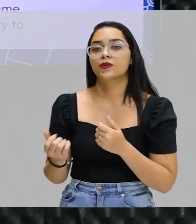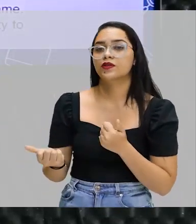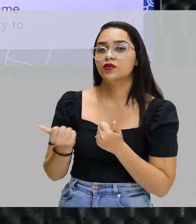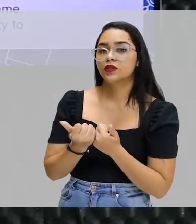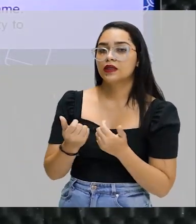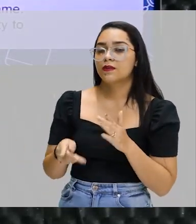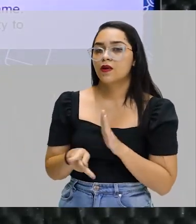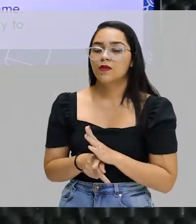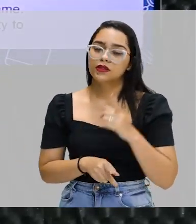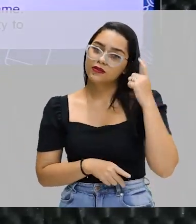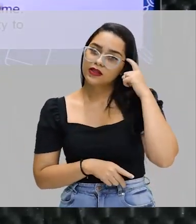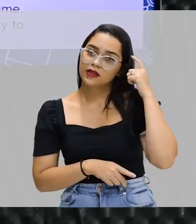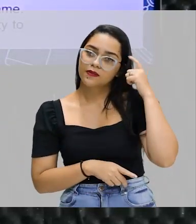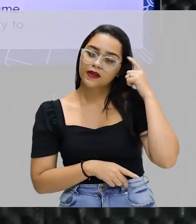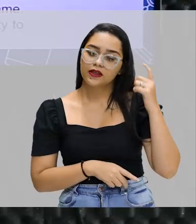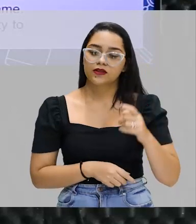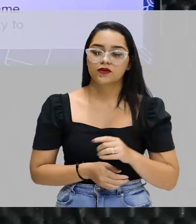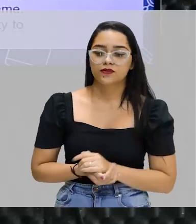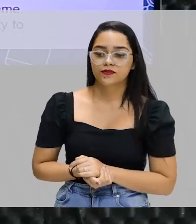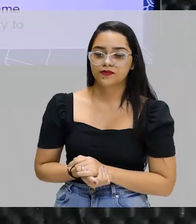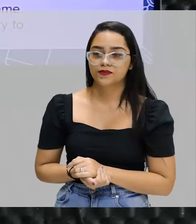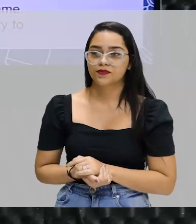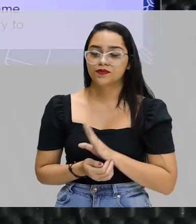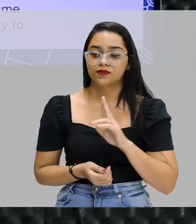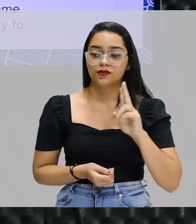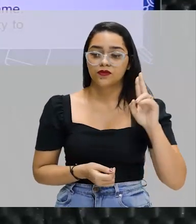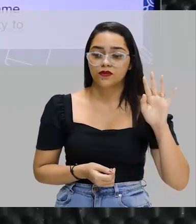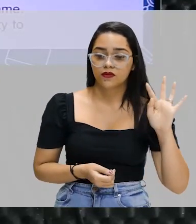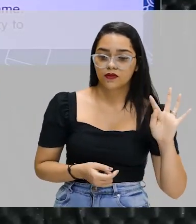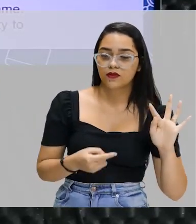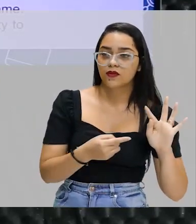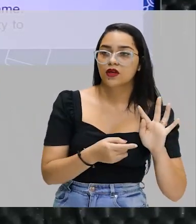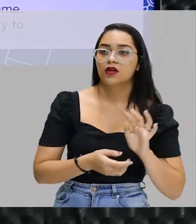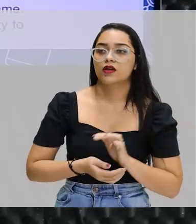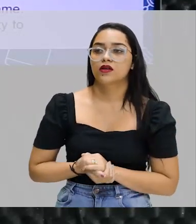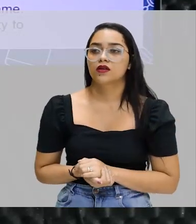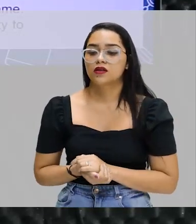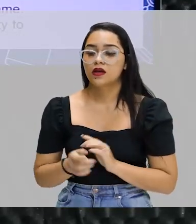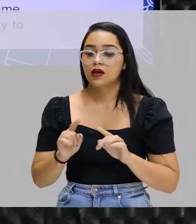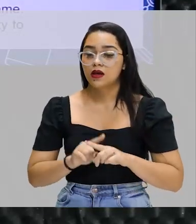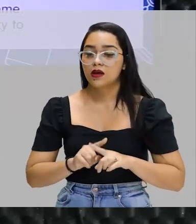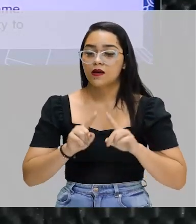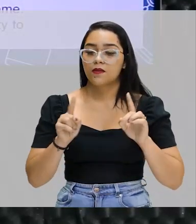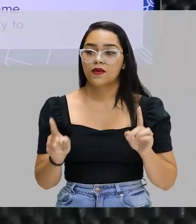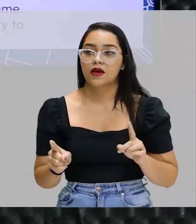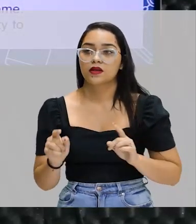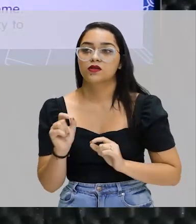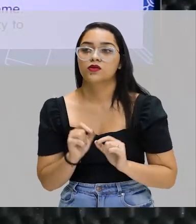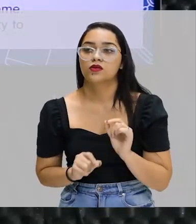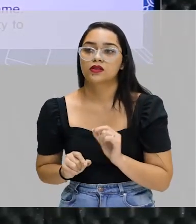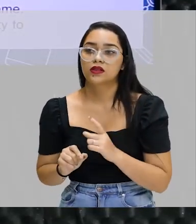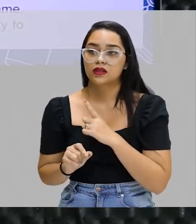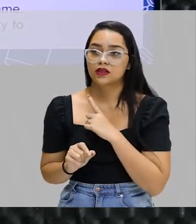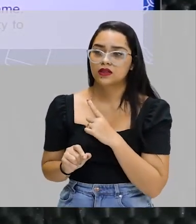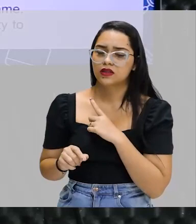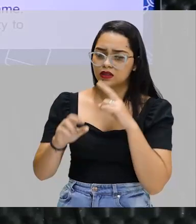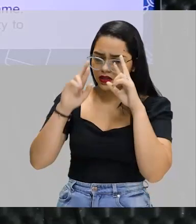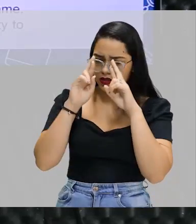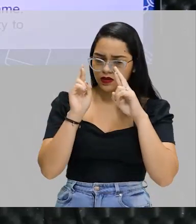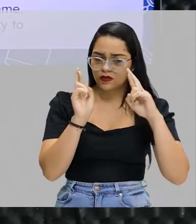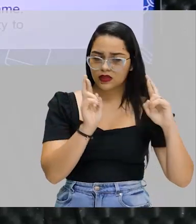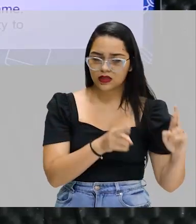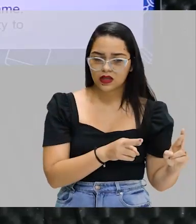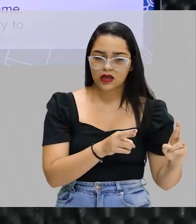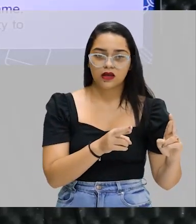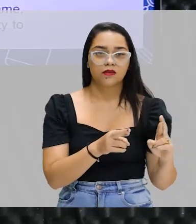substituíram essas ideias. But, conjunção adversativa, mas, ao invés de ser respeitado